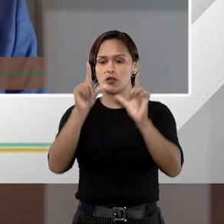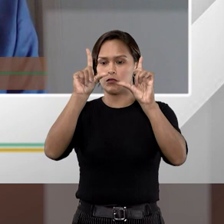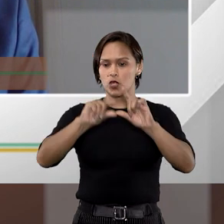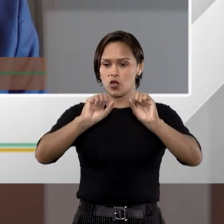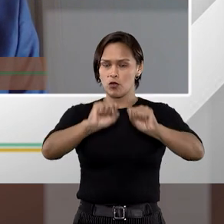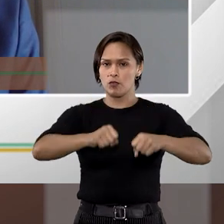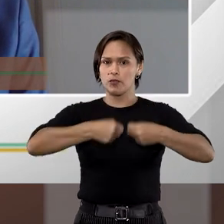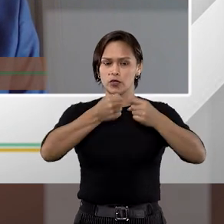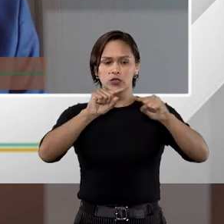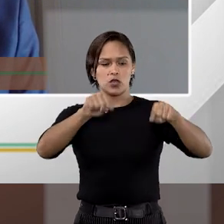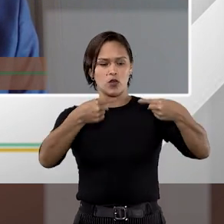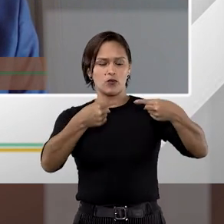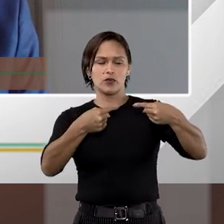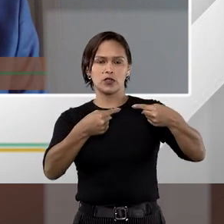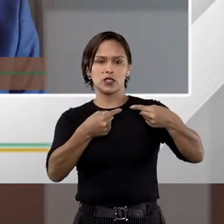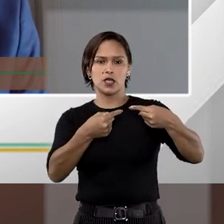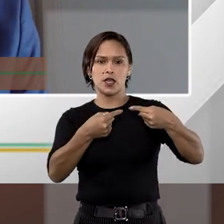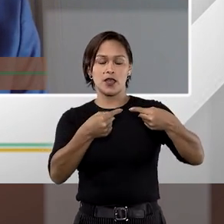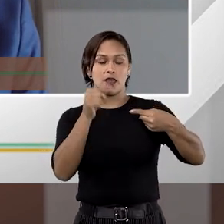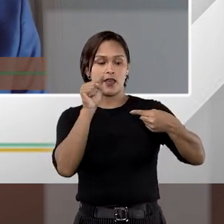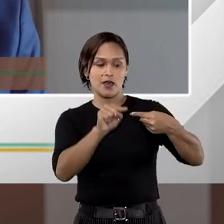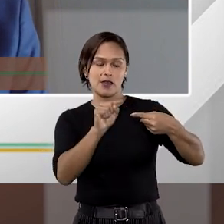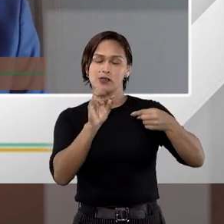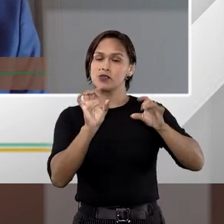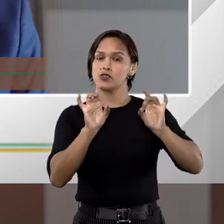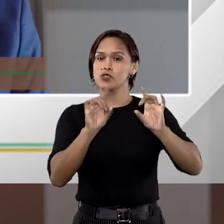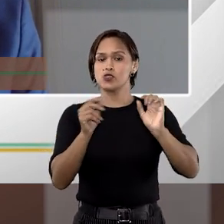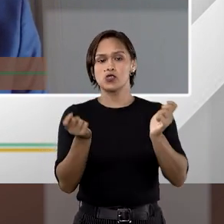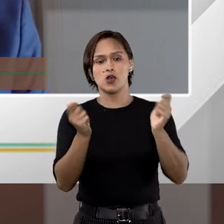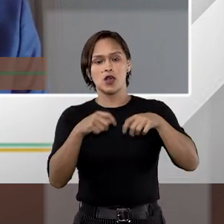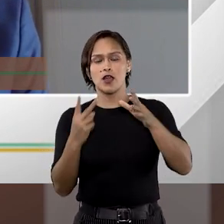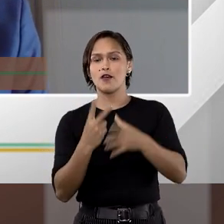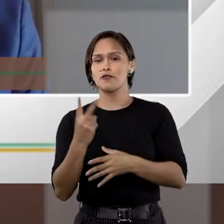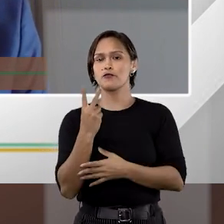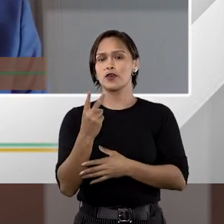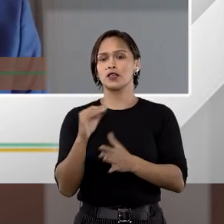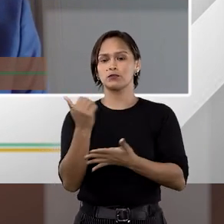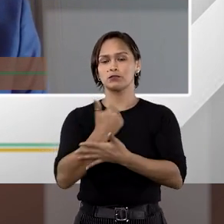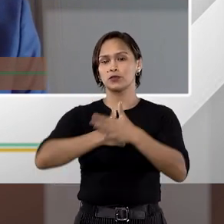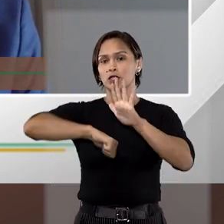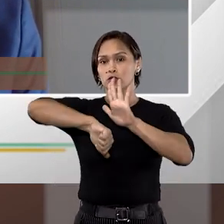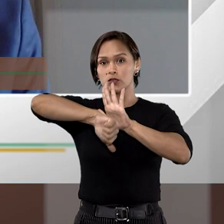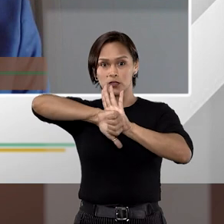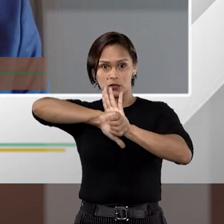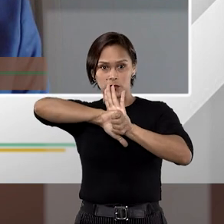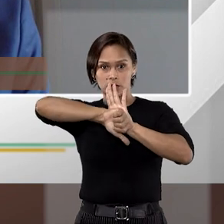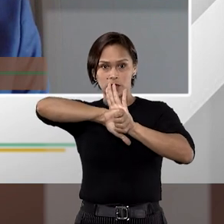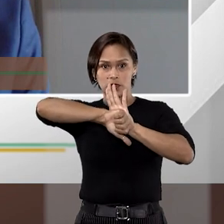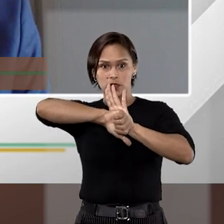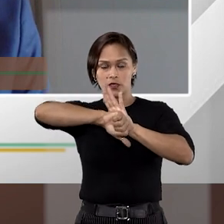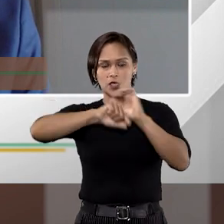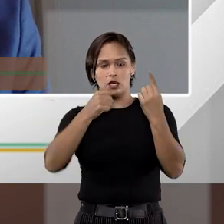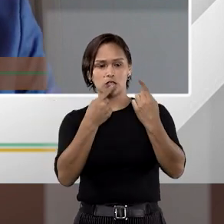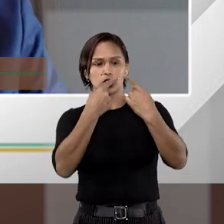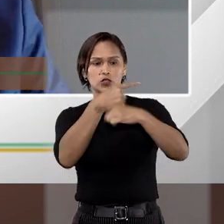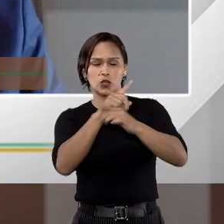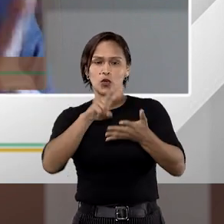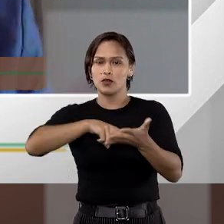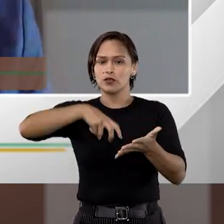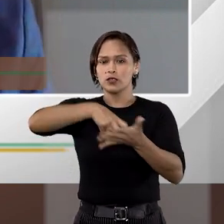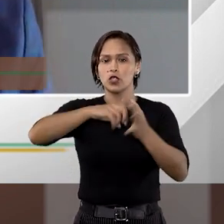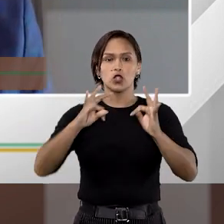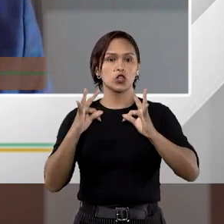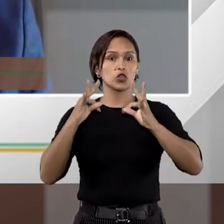uma infração de menor potencial ofensivo ou não é isso só vale para os crimes as contravenções